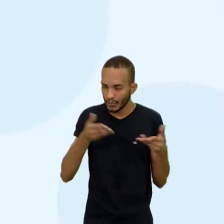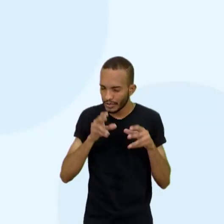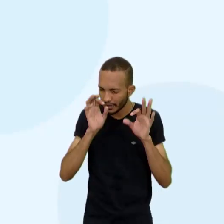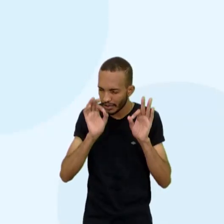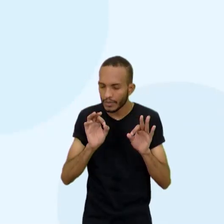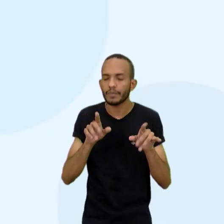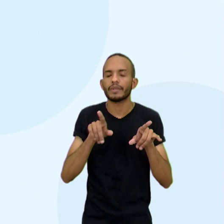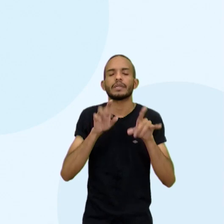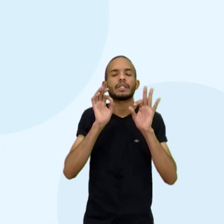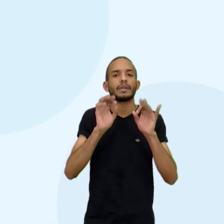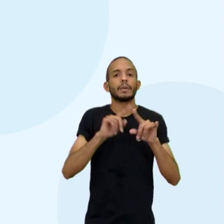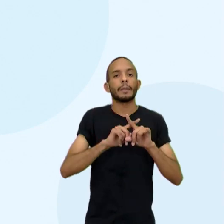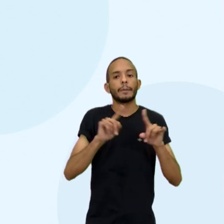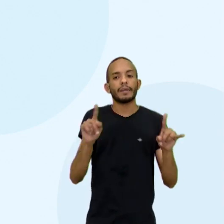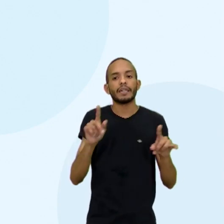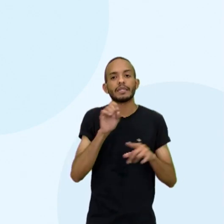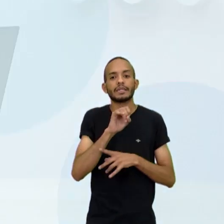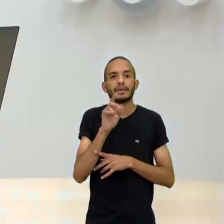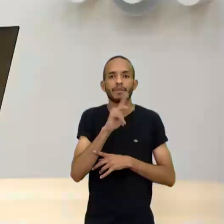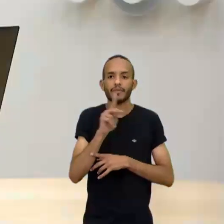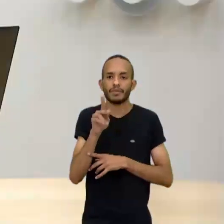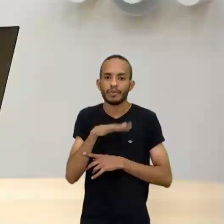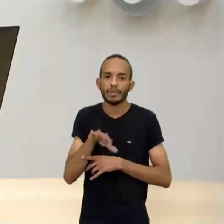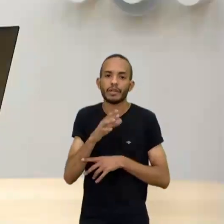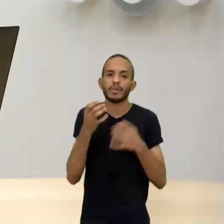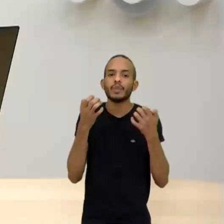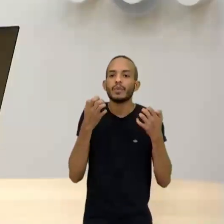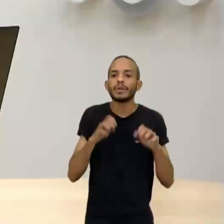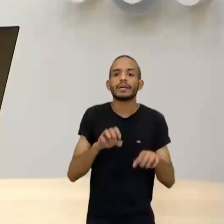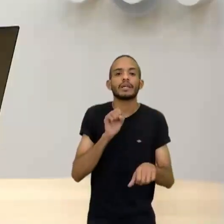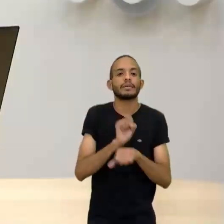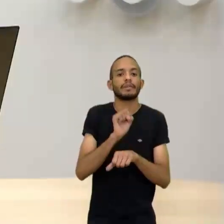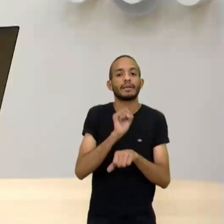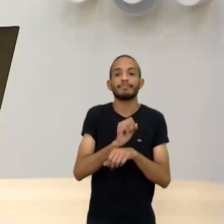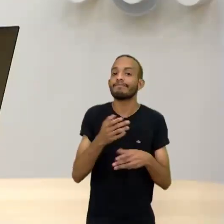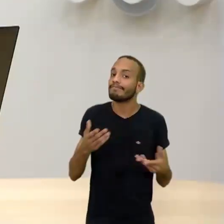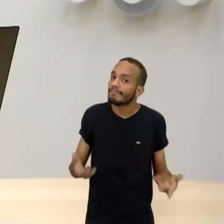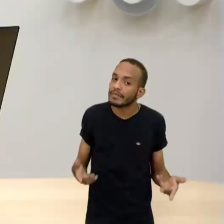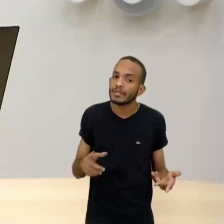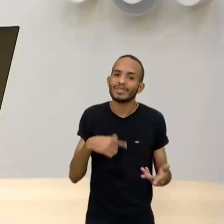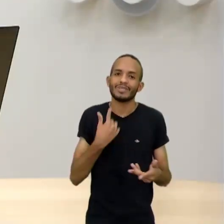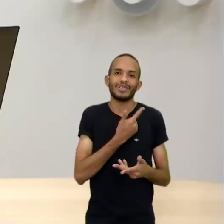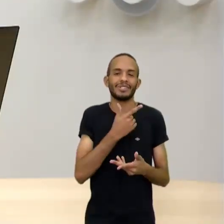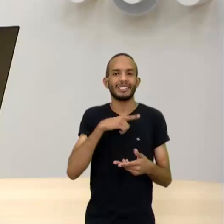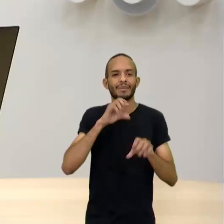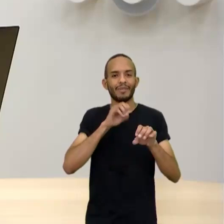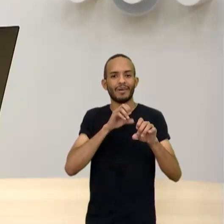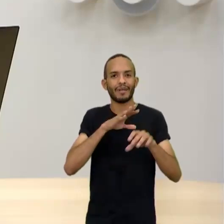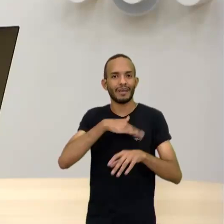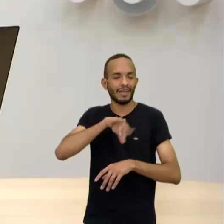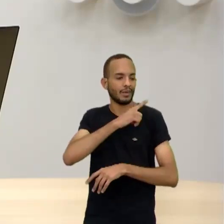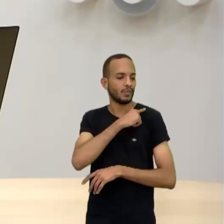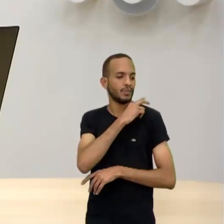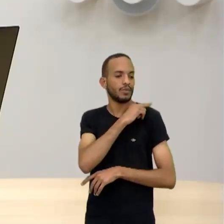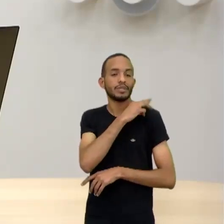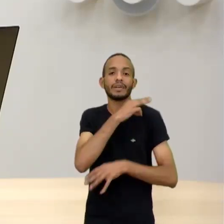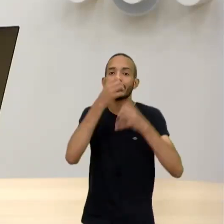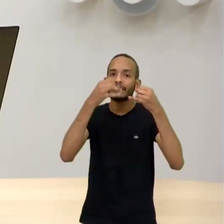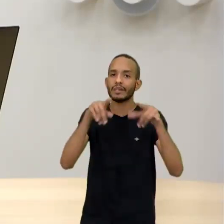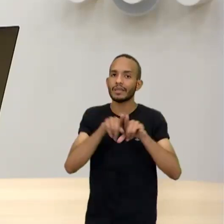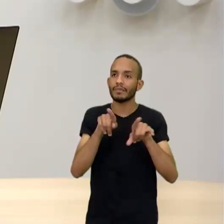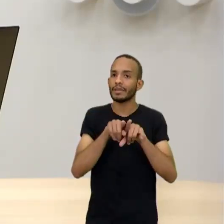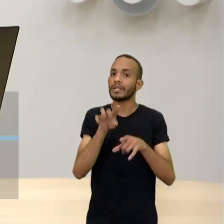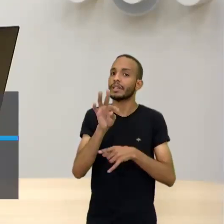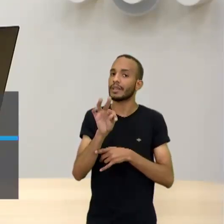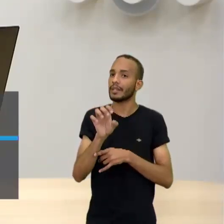certo? Certo, mas se os professores não quiserem esperar, né, nós temos aulas lá do ensino médio, falando também de Teorema